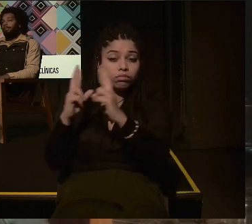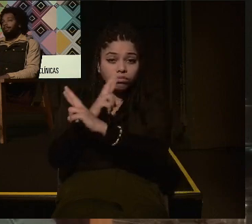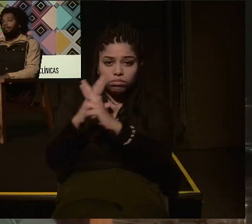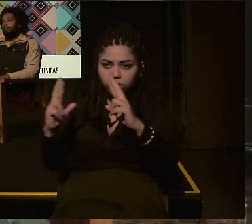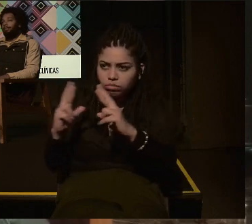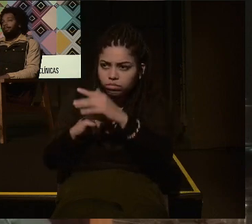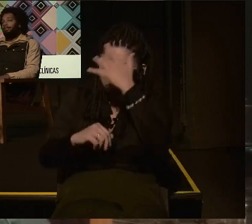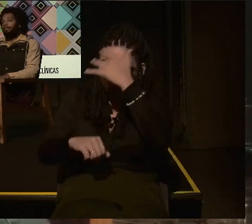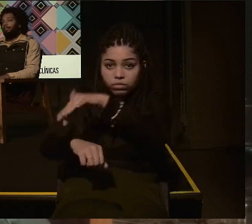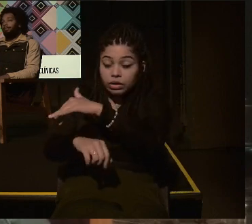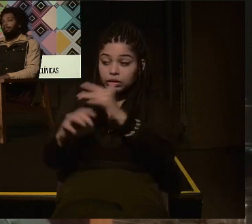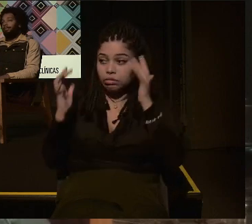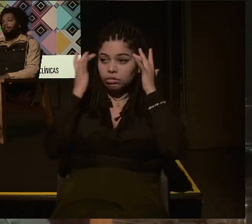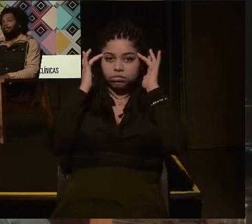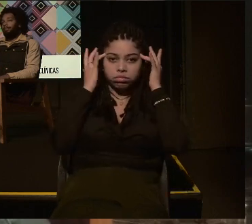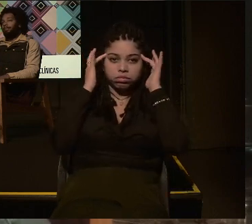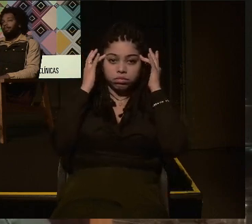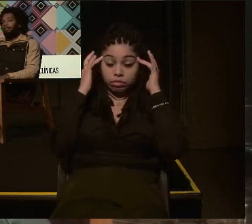eu enlouqueço.